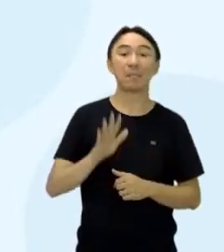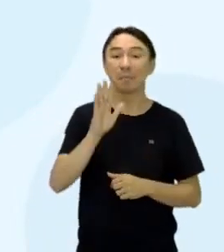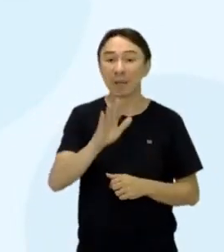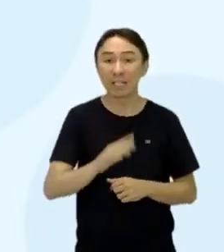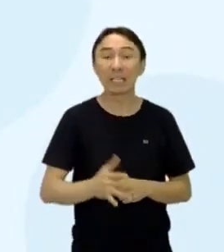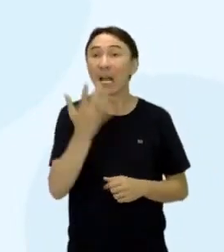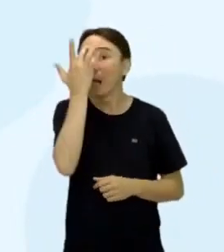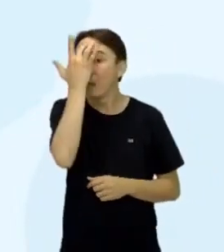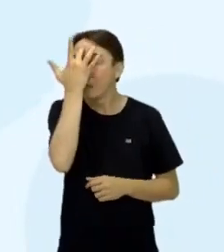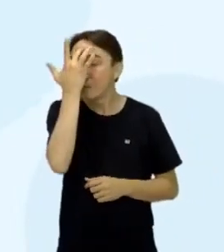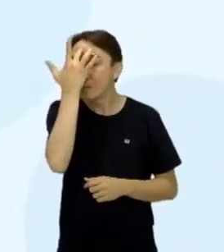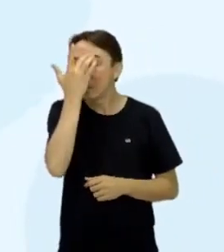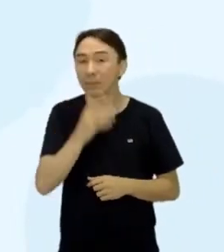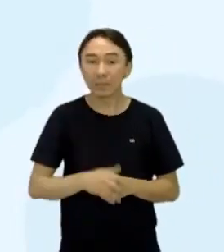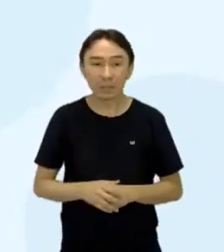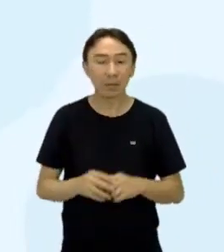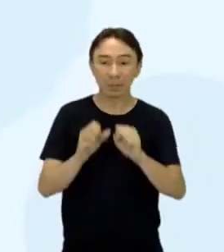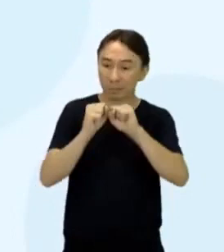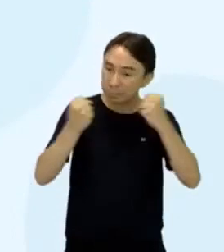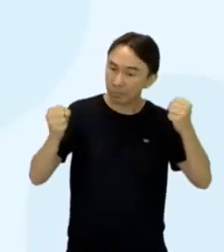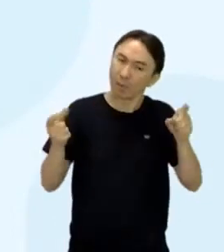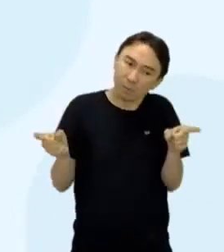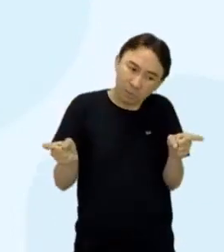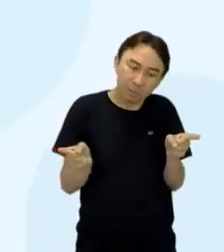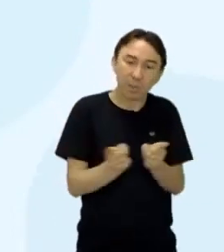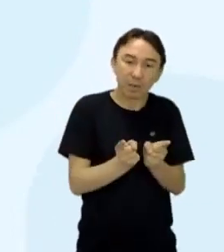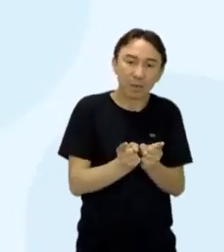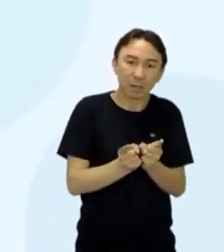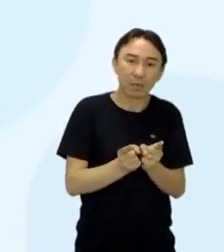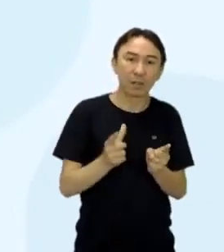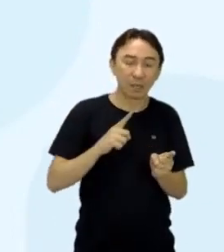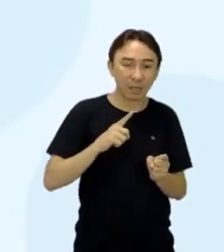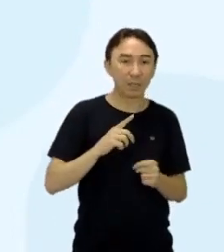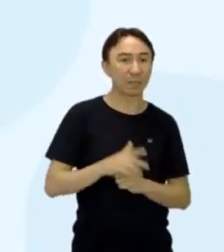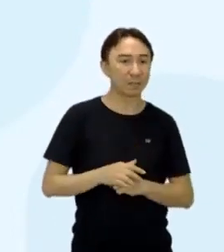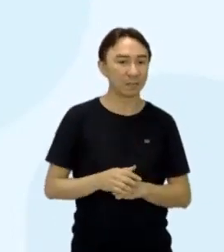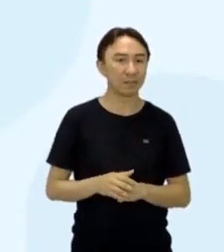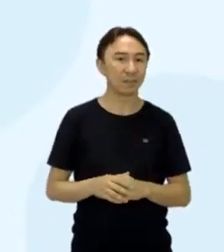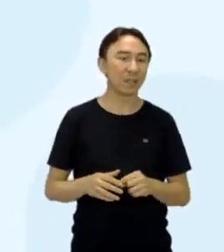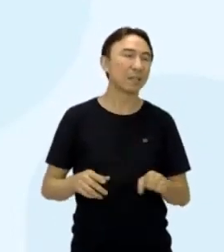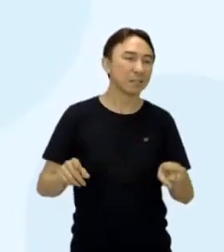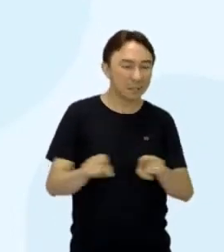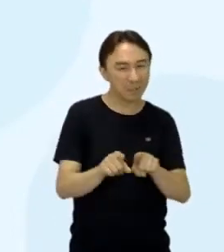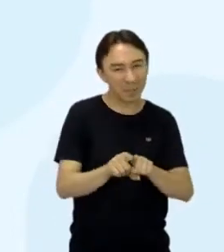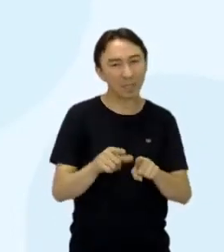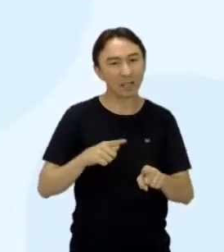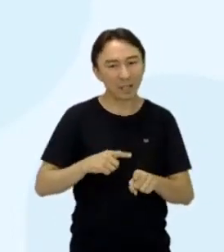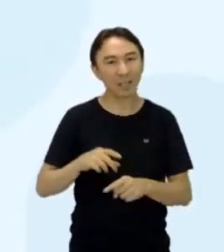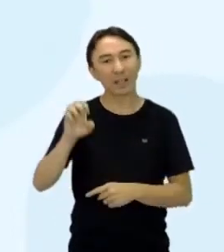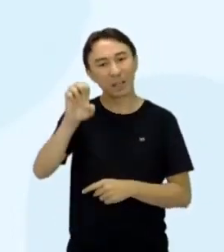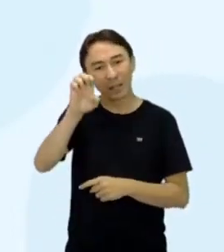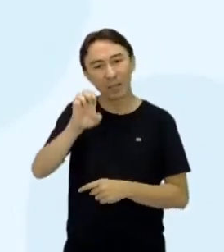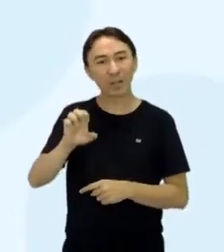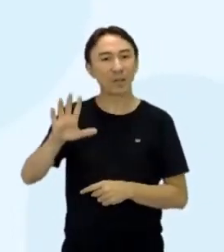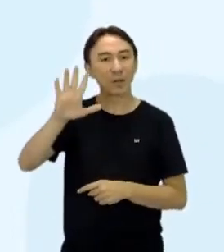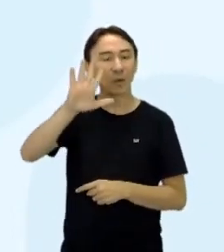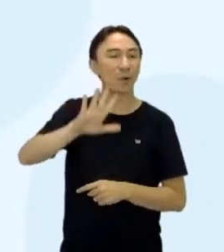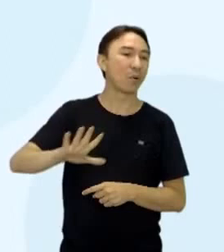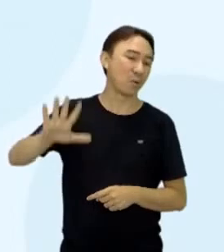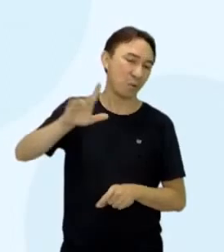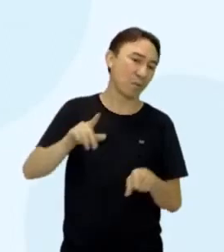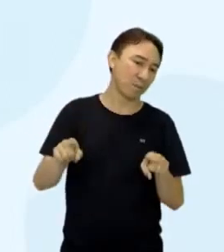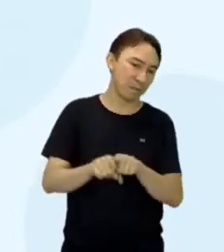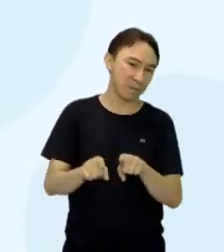população chinesa, ela já está aparecendo mais escura aí. A Europa também tem alguns pontos também escuros, né? E a gente também tem